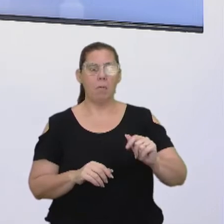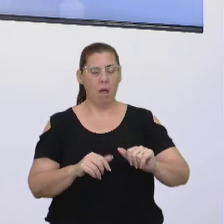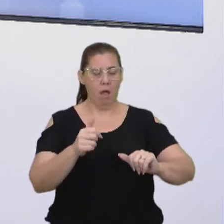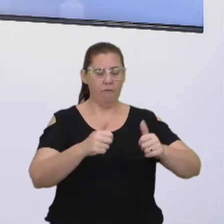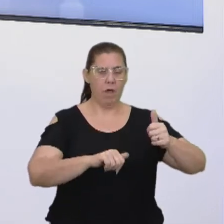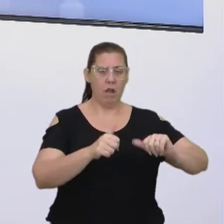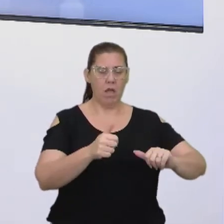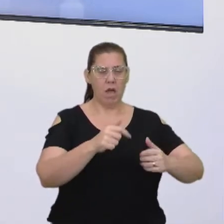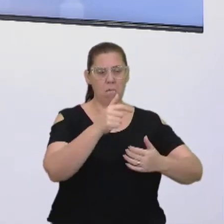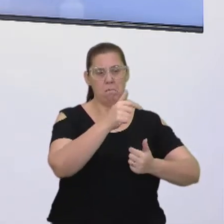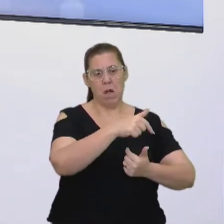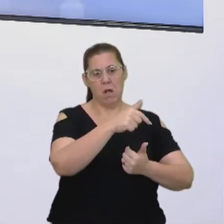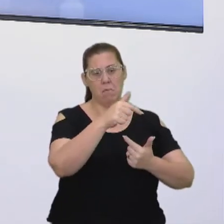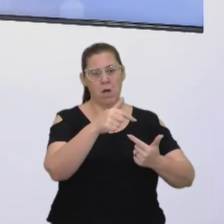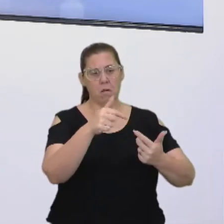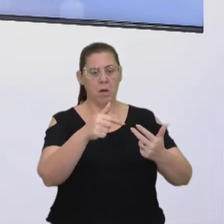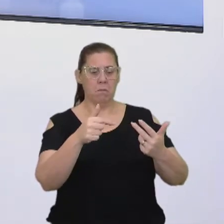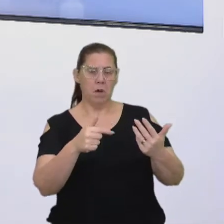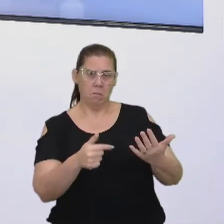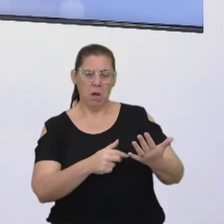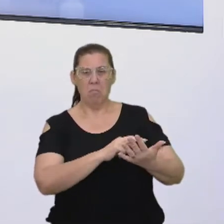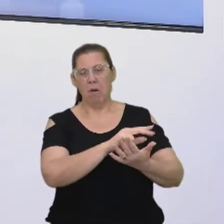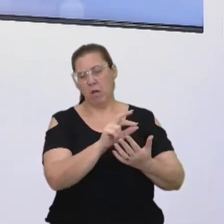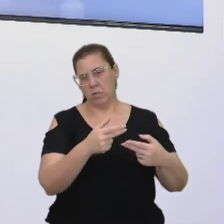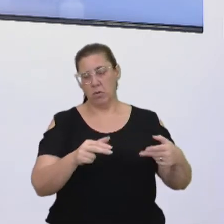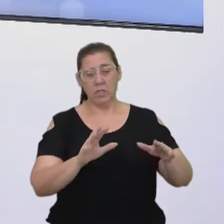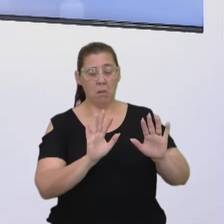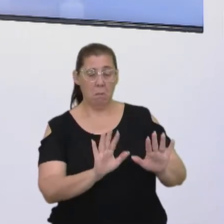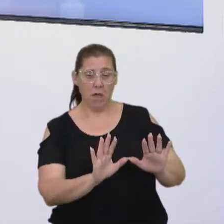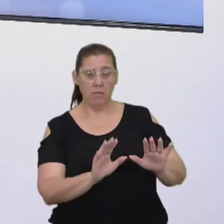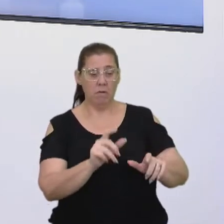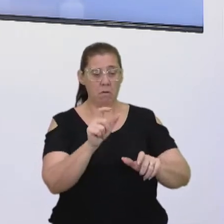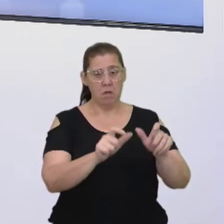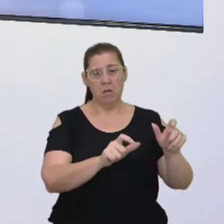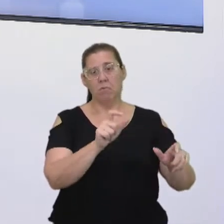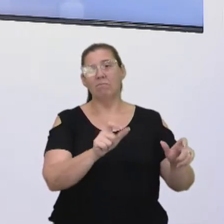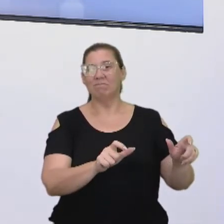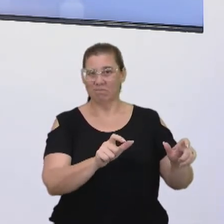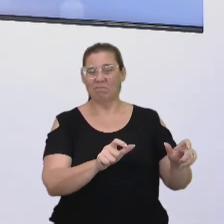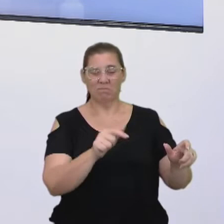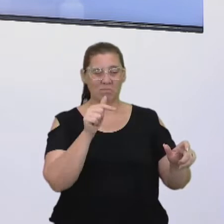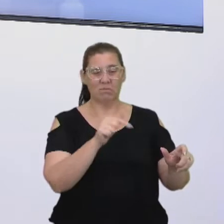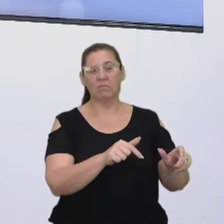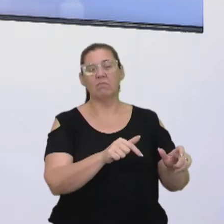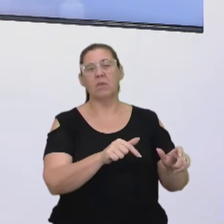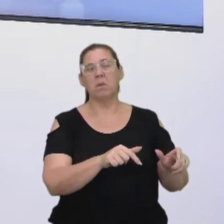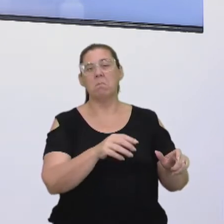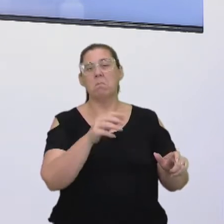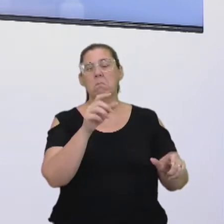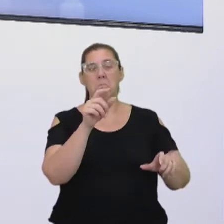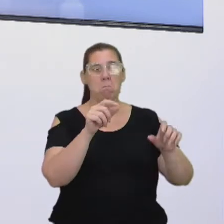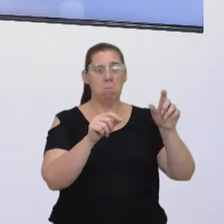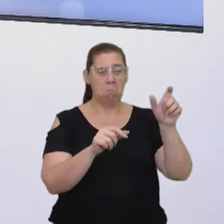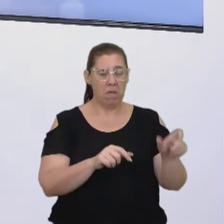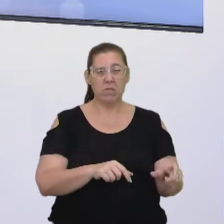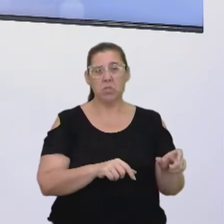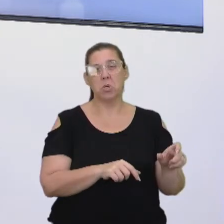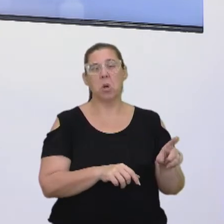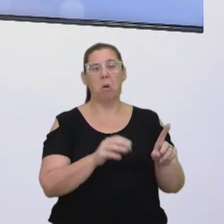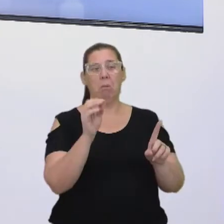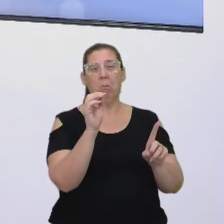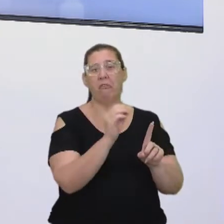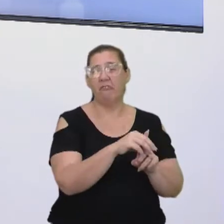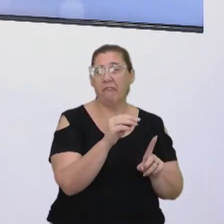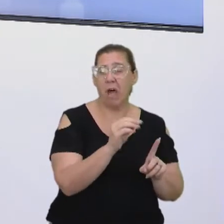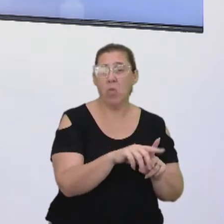muitos aspectos, mas normalmente ele vai avaliar pessoas em extrema vulnerabilidade. Então, tipo, realmente pessoas que não